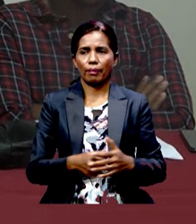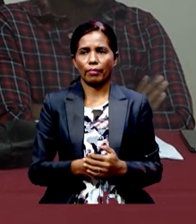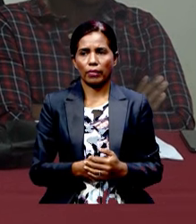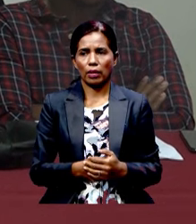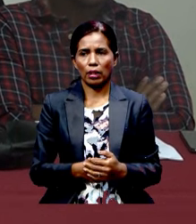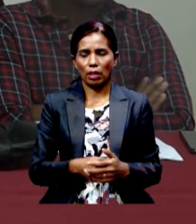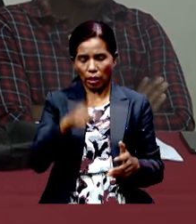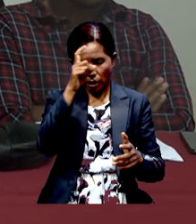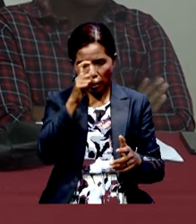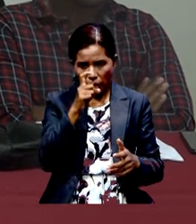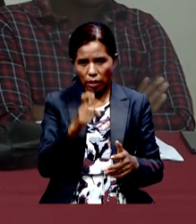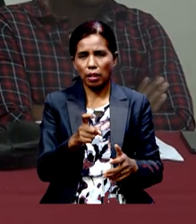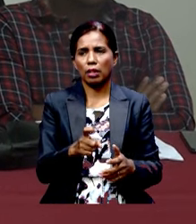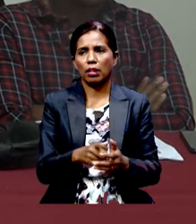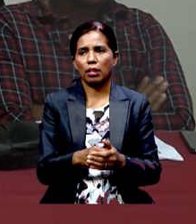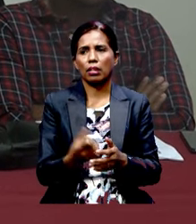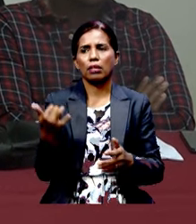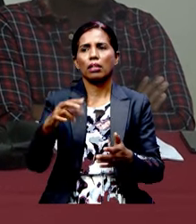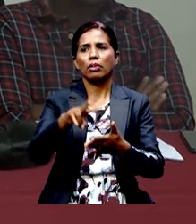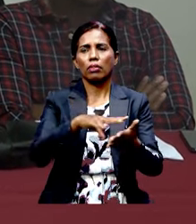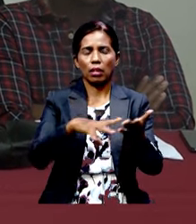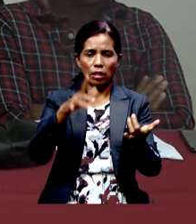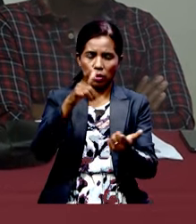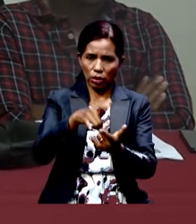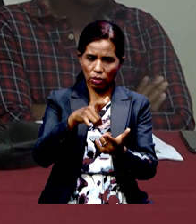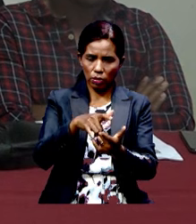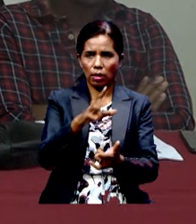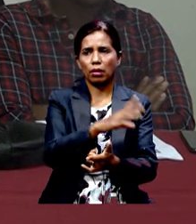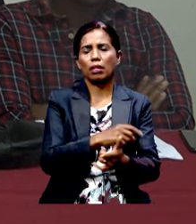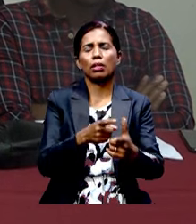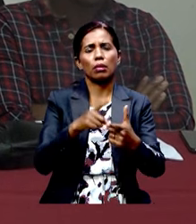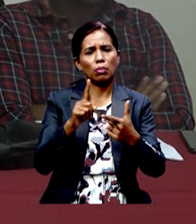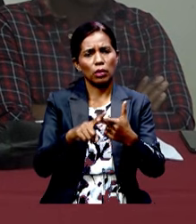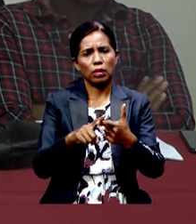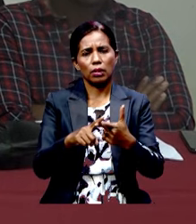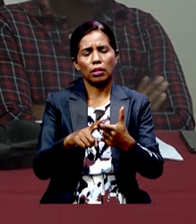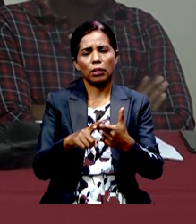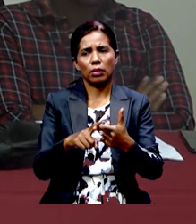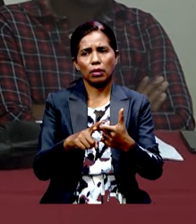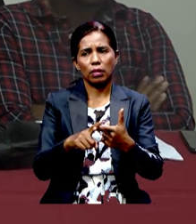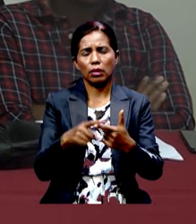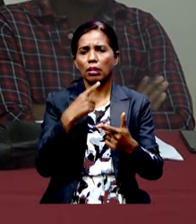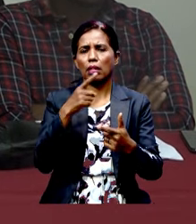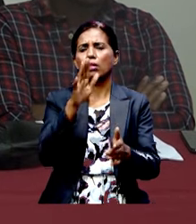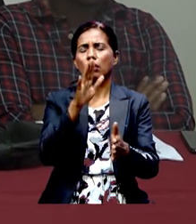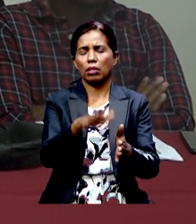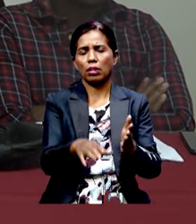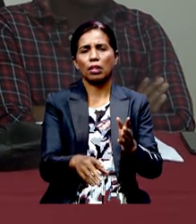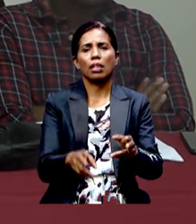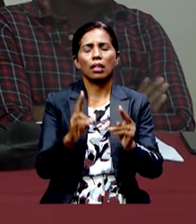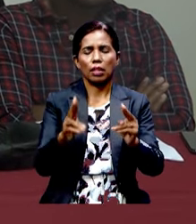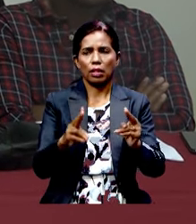irari mais be ne sira halo violação sexual ni ya depois ita tu be considera sira yang o tambah sira